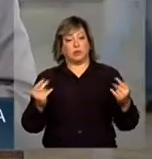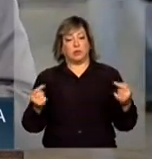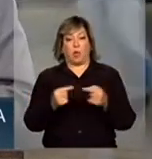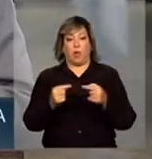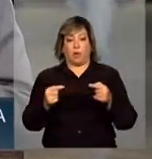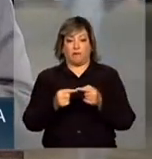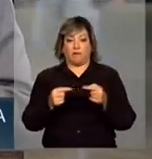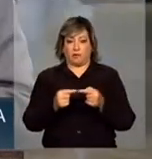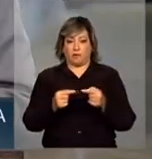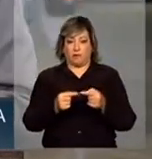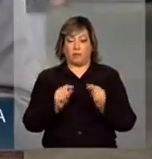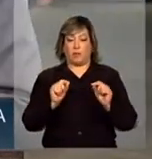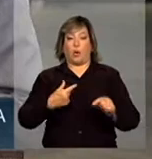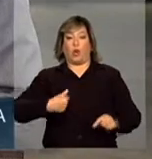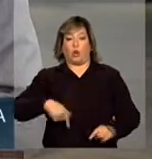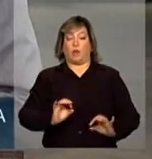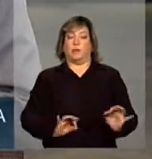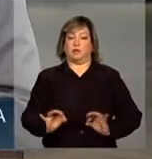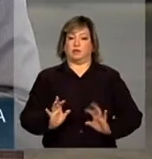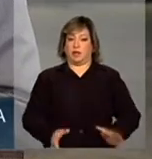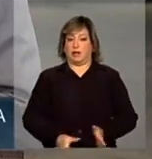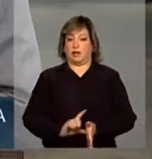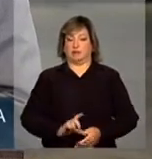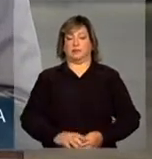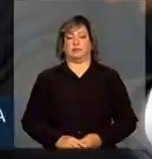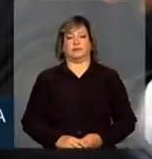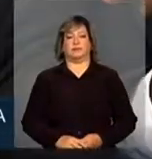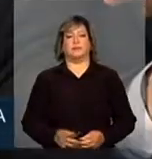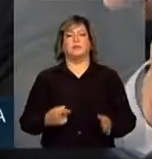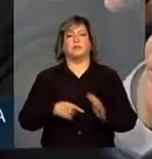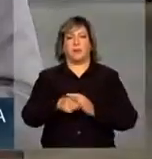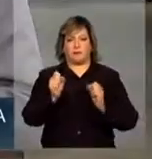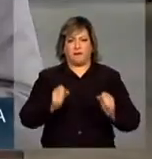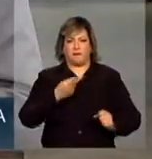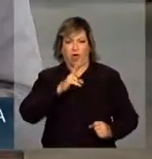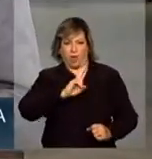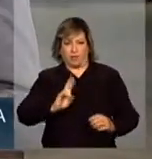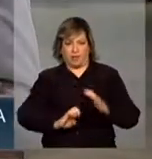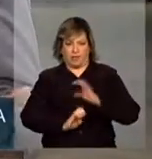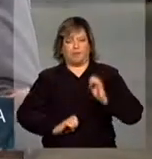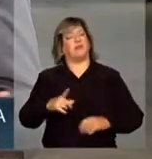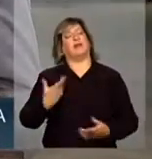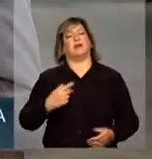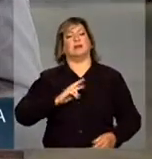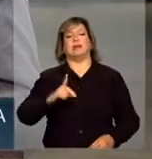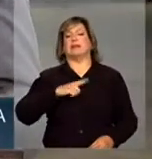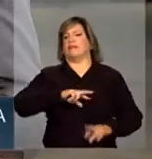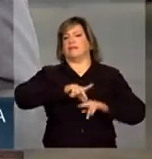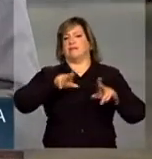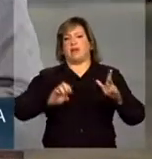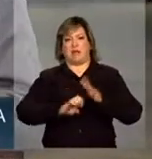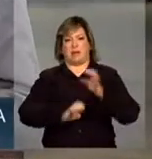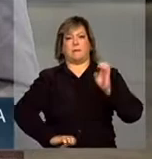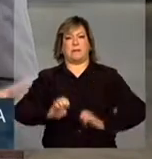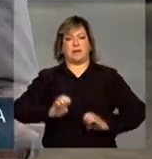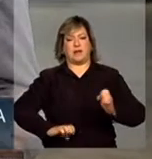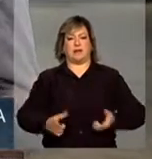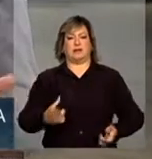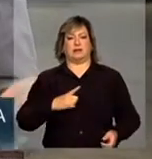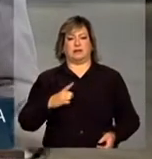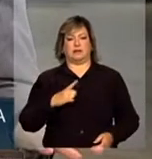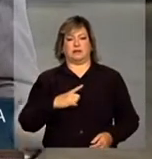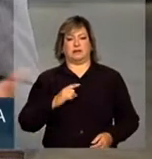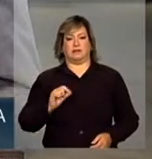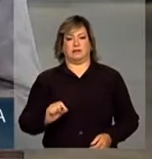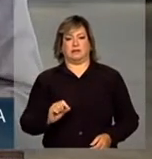acordo com o que nós planejamos. Tem algumas empresas que o senhor pode citar? Não, tem várias empresas. Assim, a Bami, por